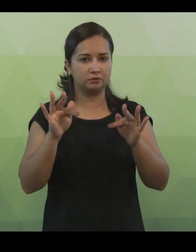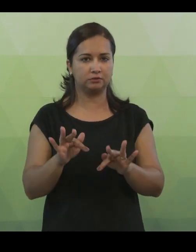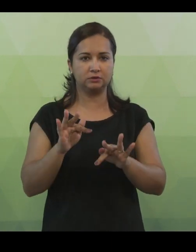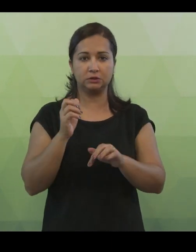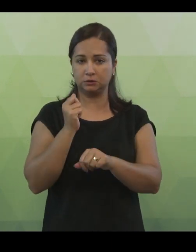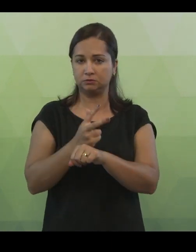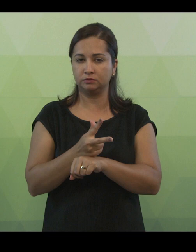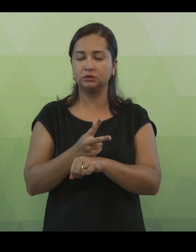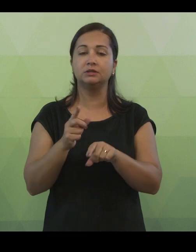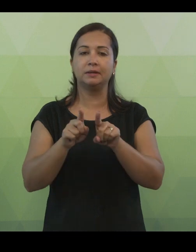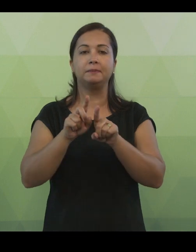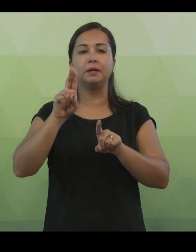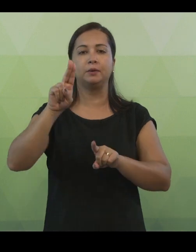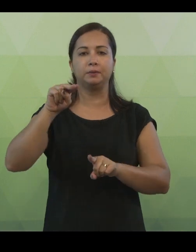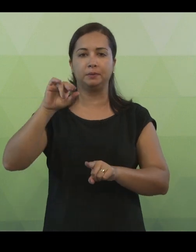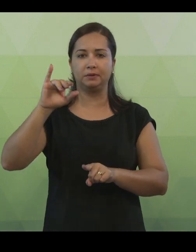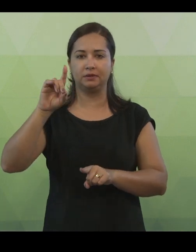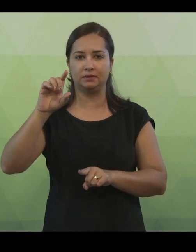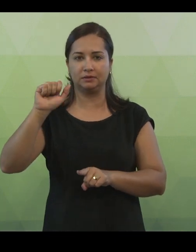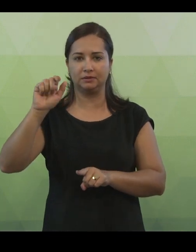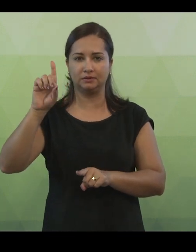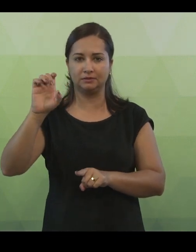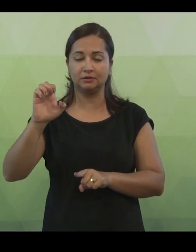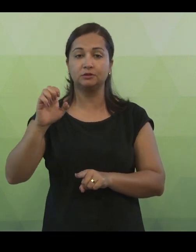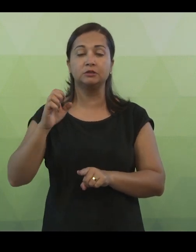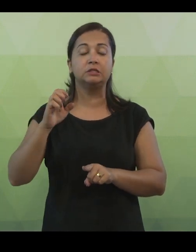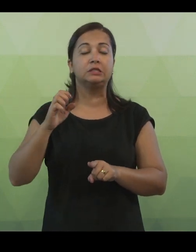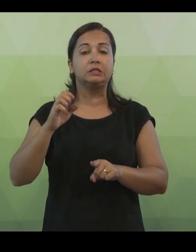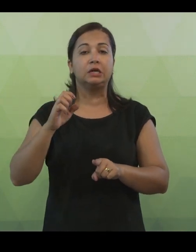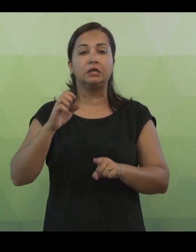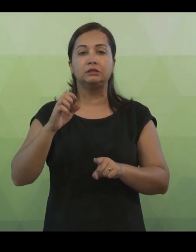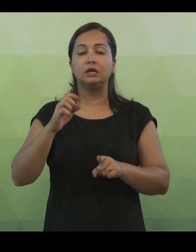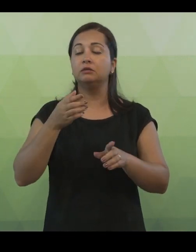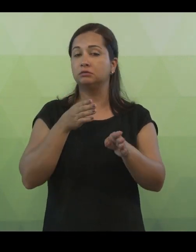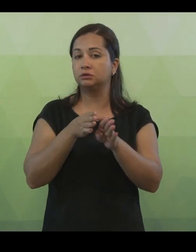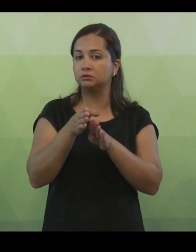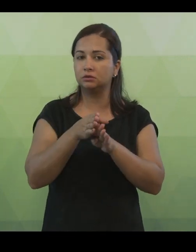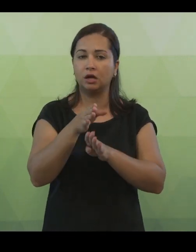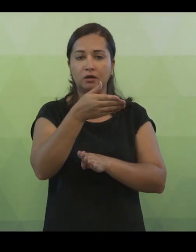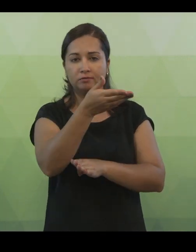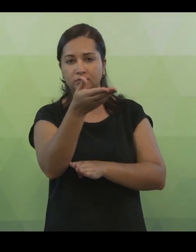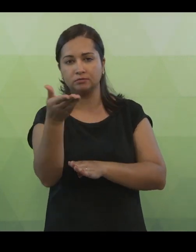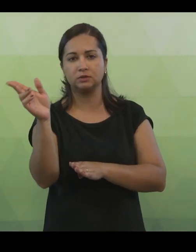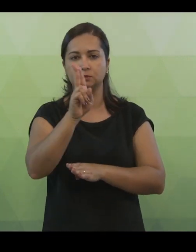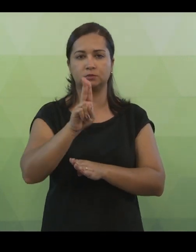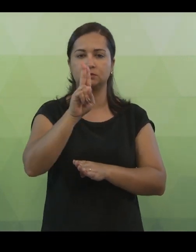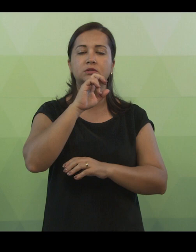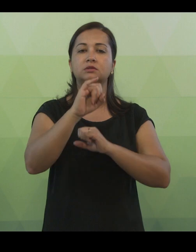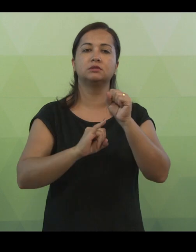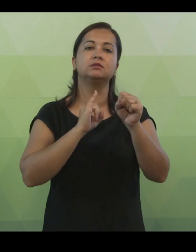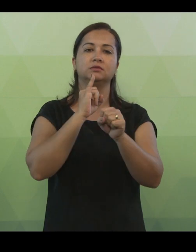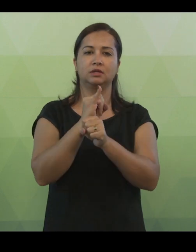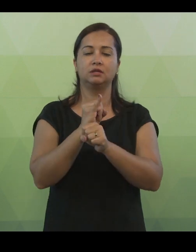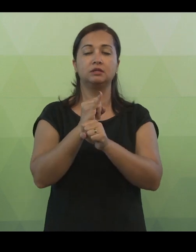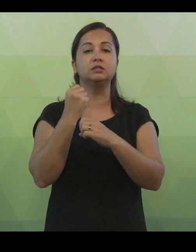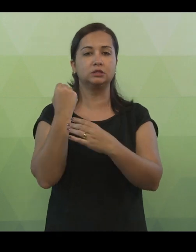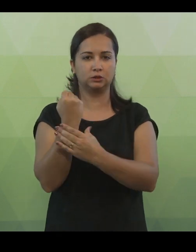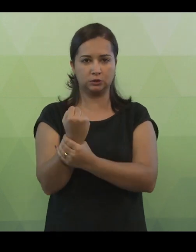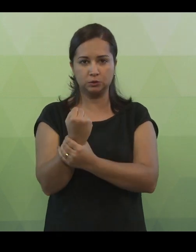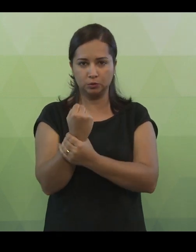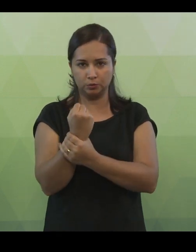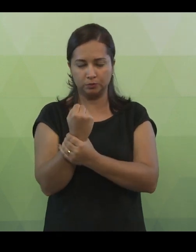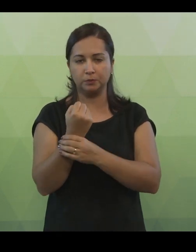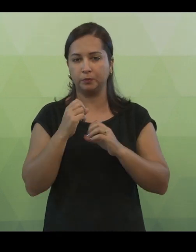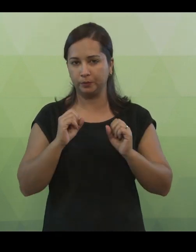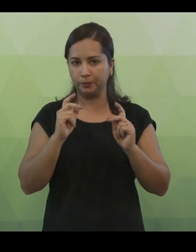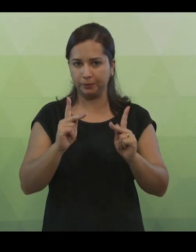esse vídeo, né, e essa unidade, algumas dicas importantes, né, para que vocês utilizem a internet, né, de forma segura, né, sem que vocês corram